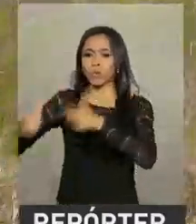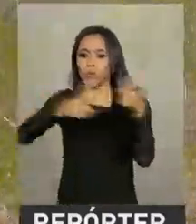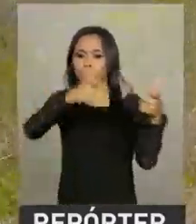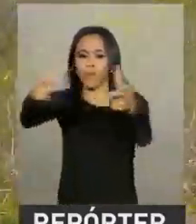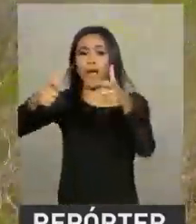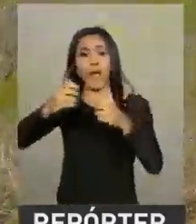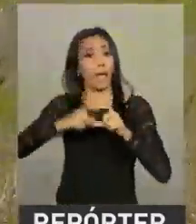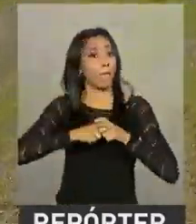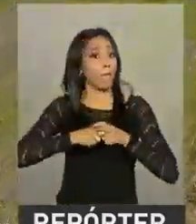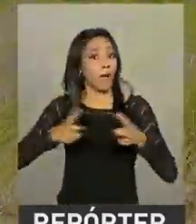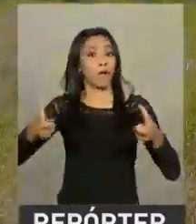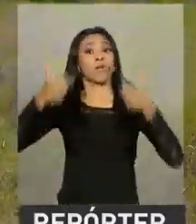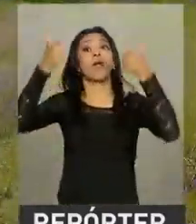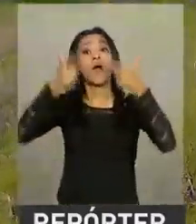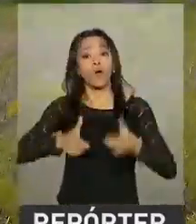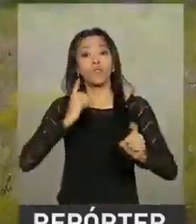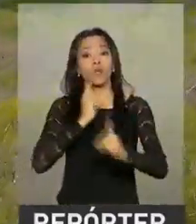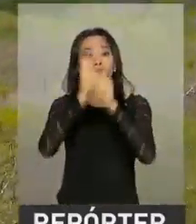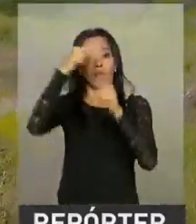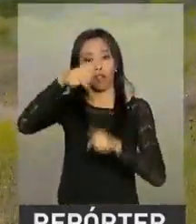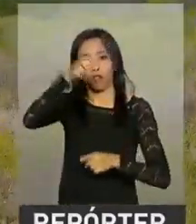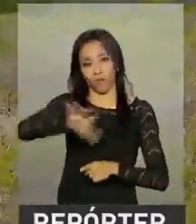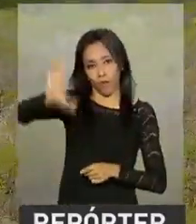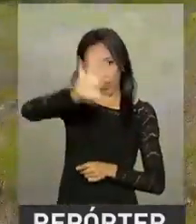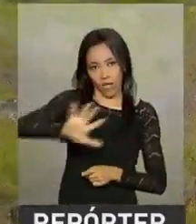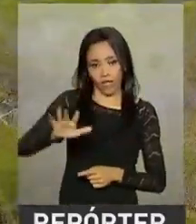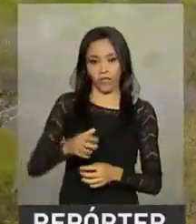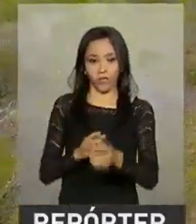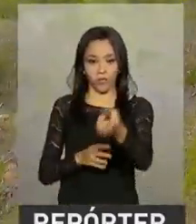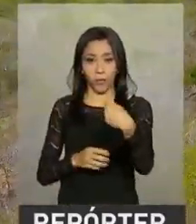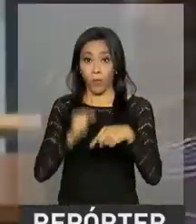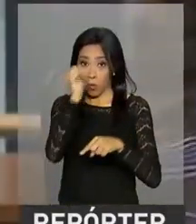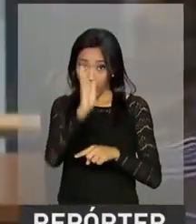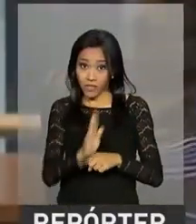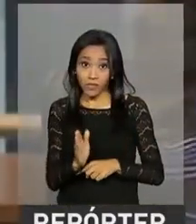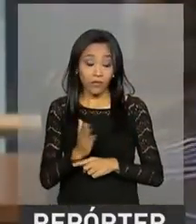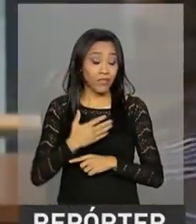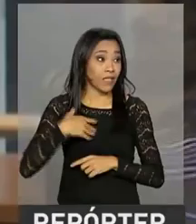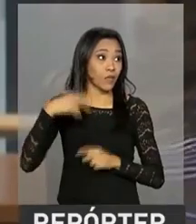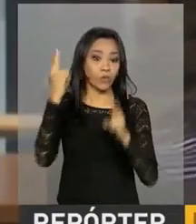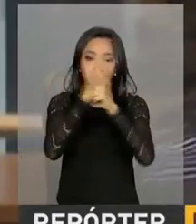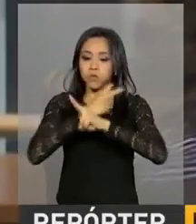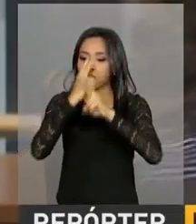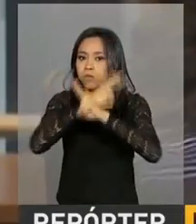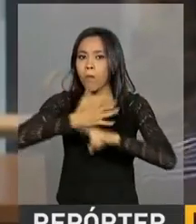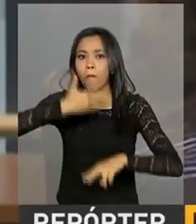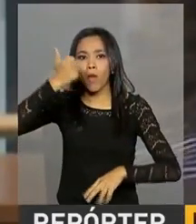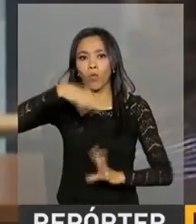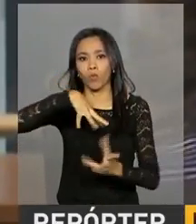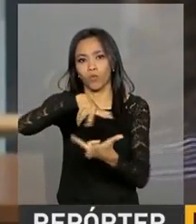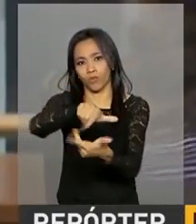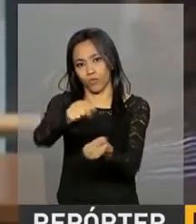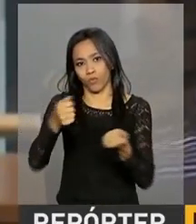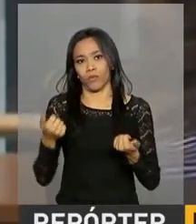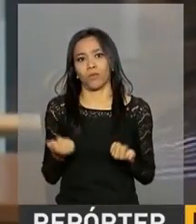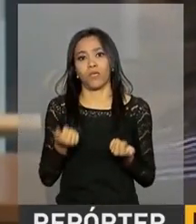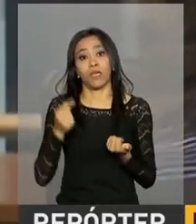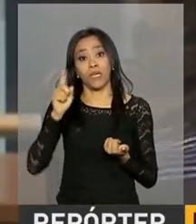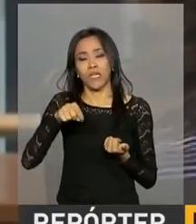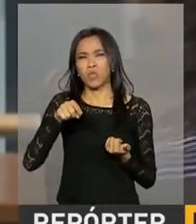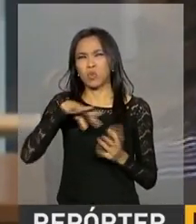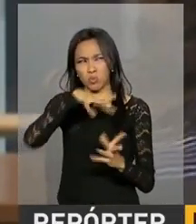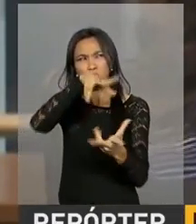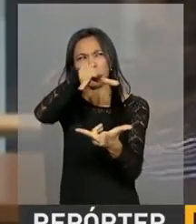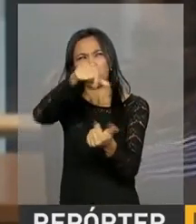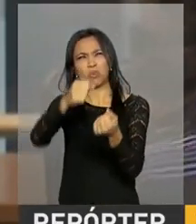deles no nordeste o Brasil tem um dos melhores Ventos do mundo pra geração de energia eólica a produtividade média mundial